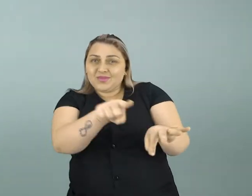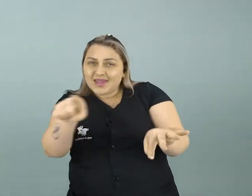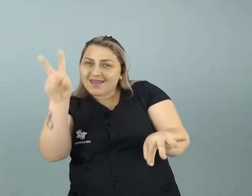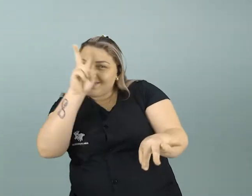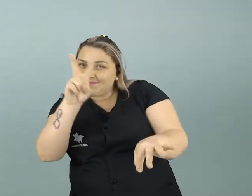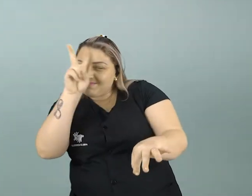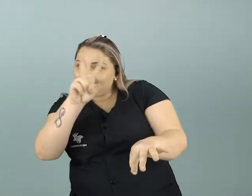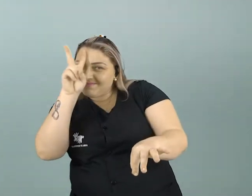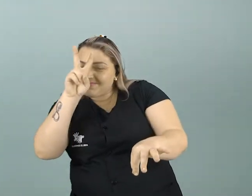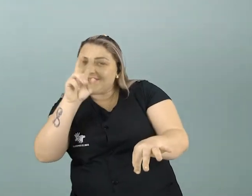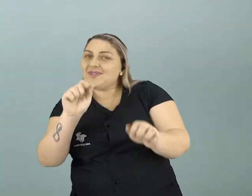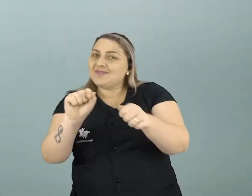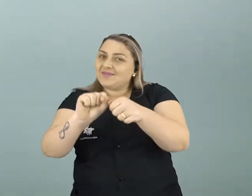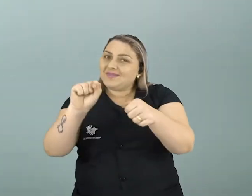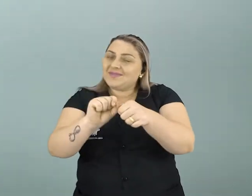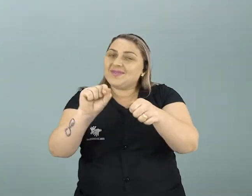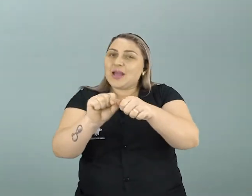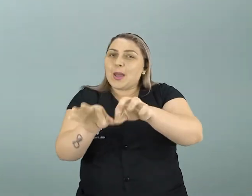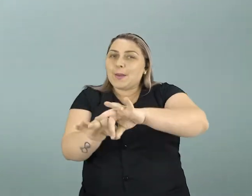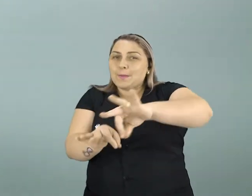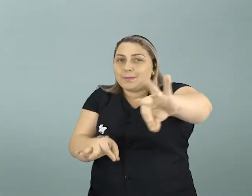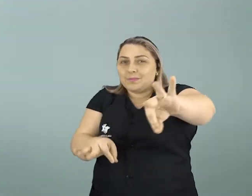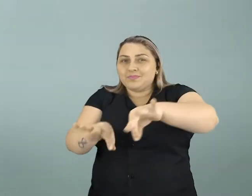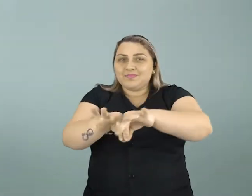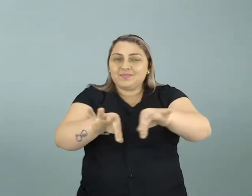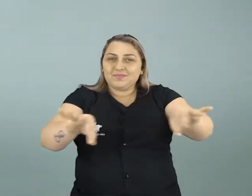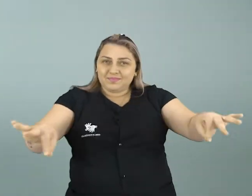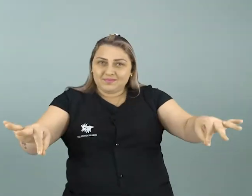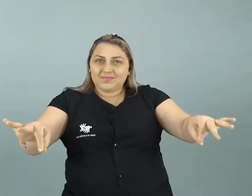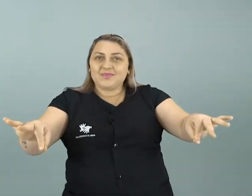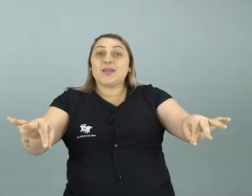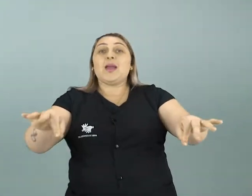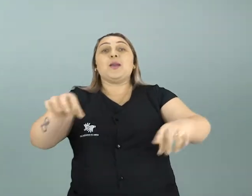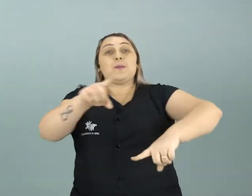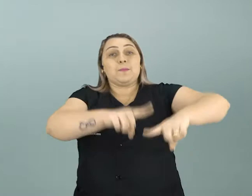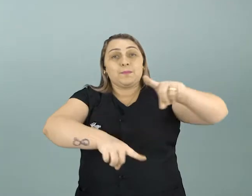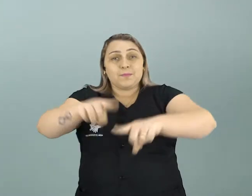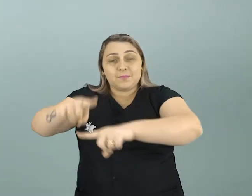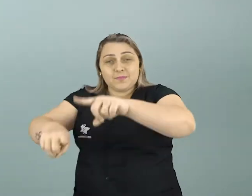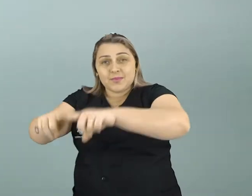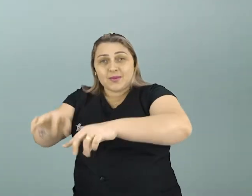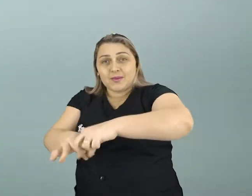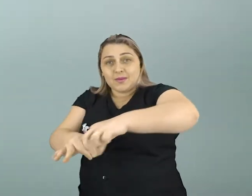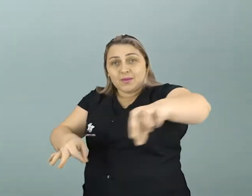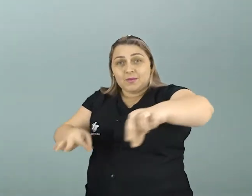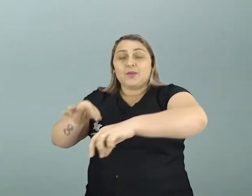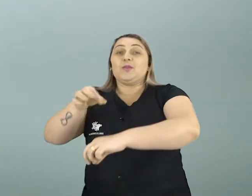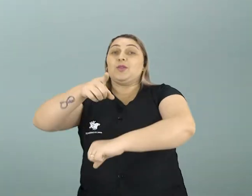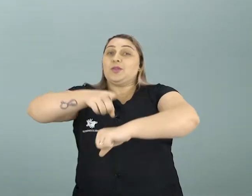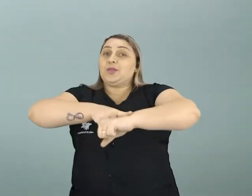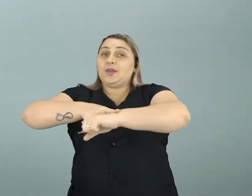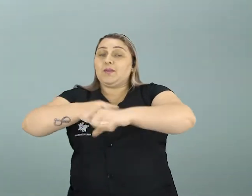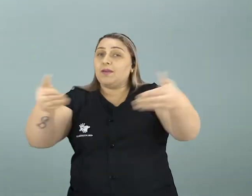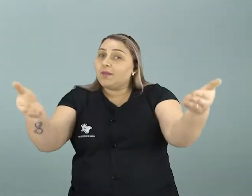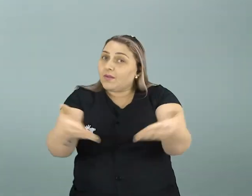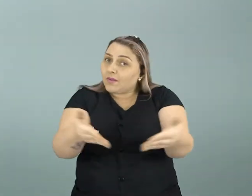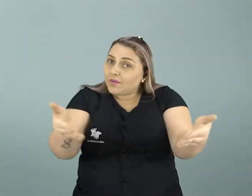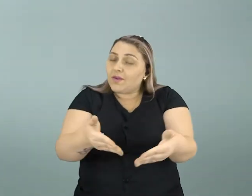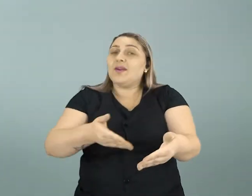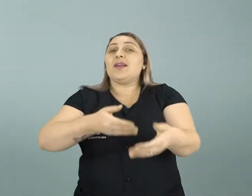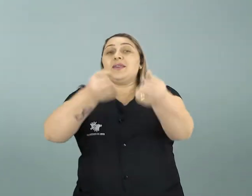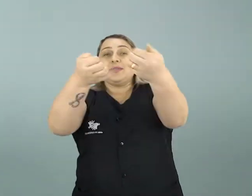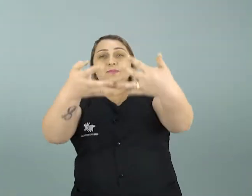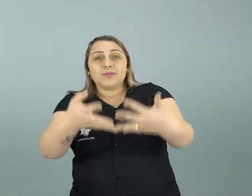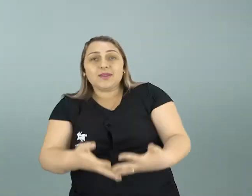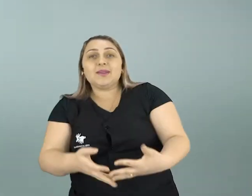estão lembrados que nós fizemos medidas de comprimento, medidas de massa, medidas de tempo. E agora nós vamos falar